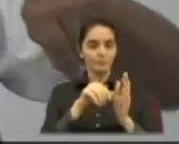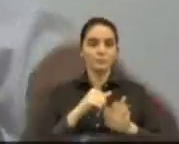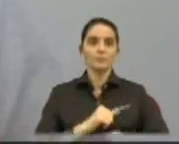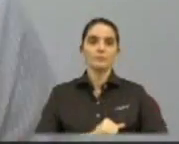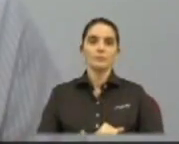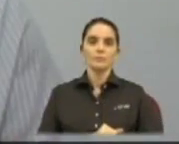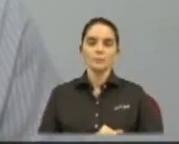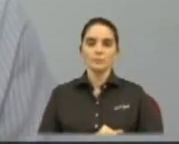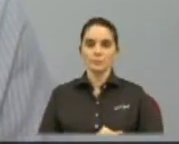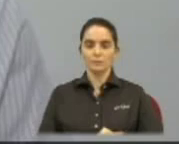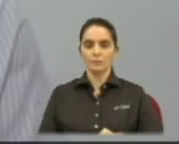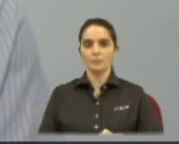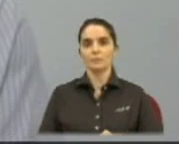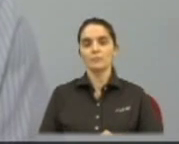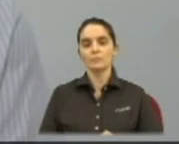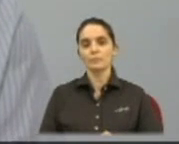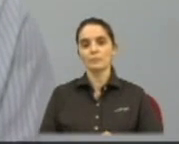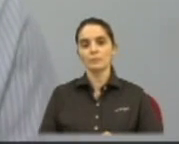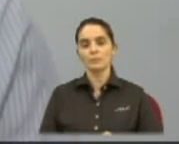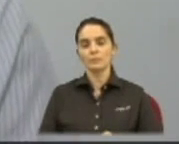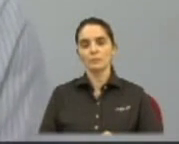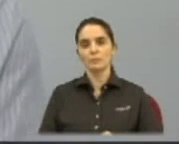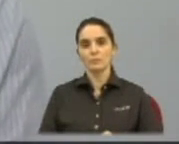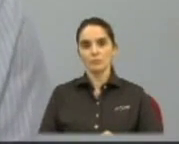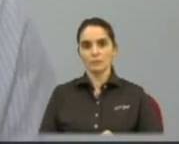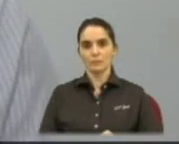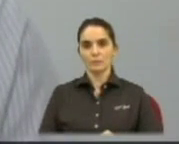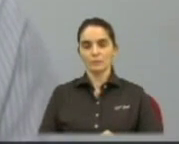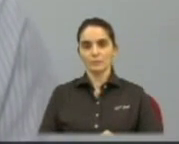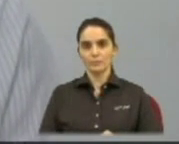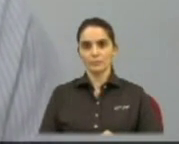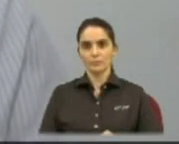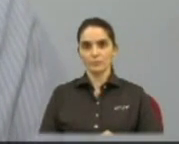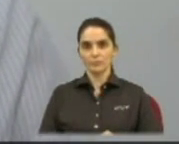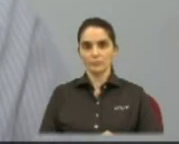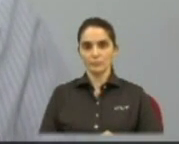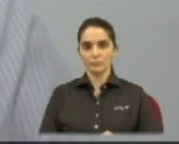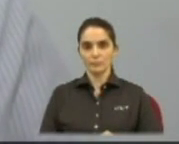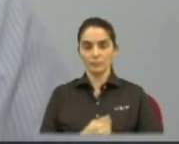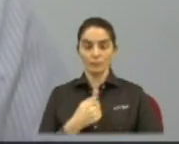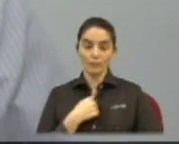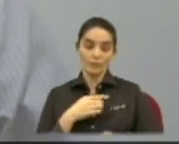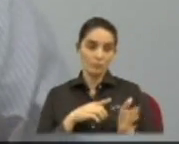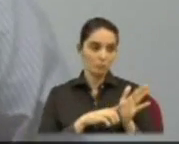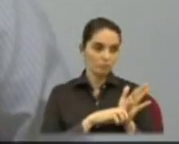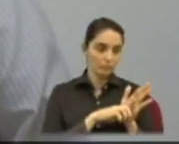aos participantes do debate. Elas dizem o seguinte, olha,